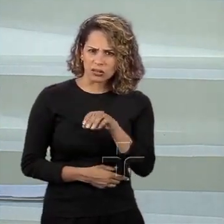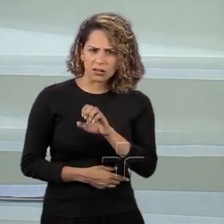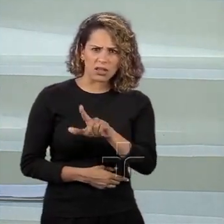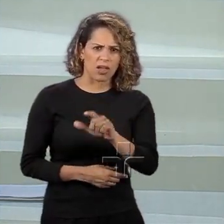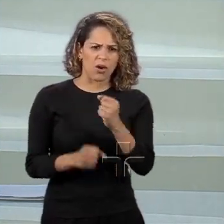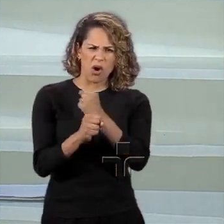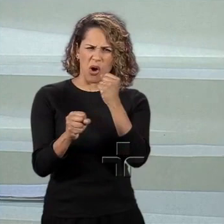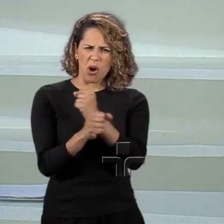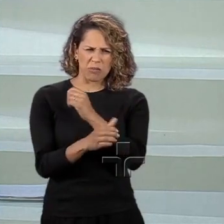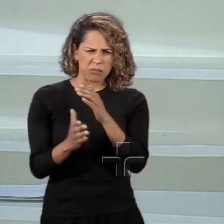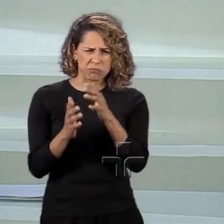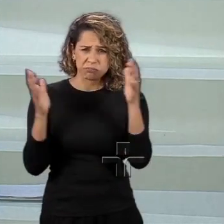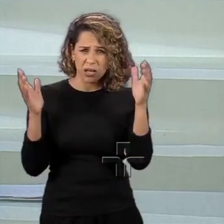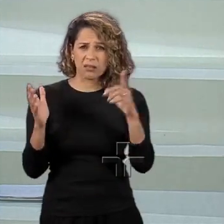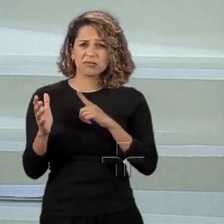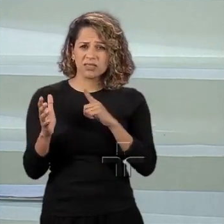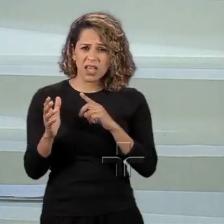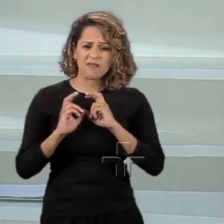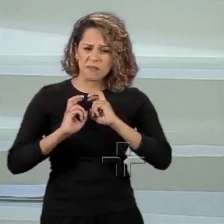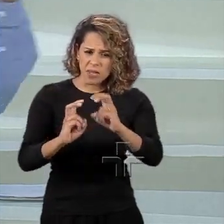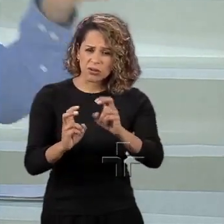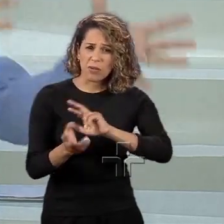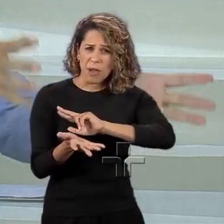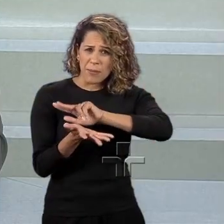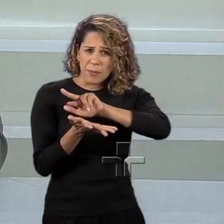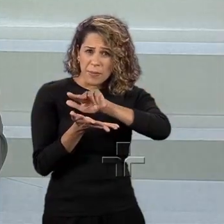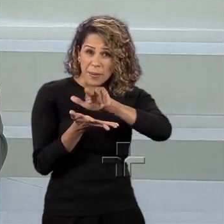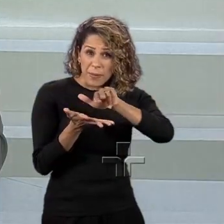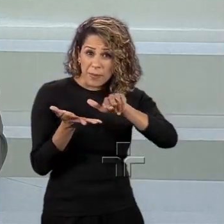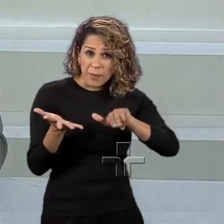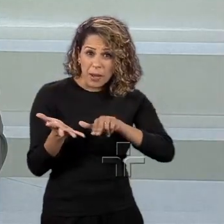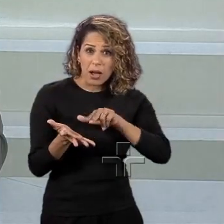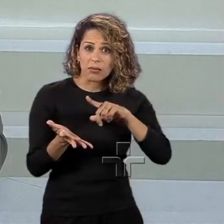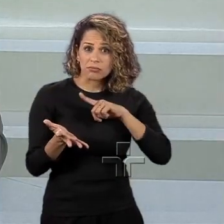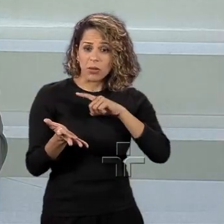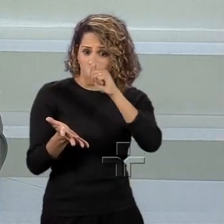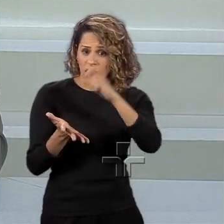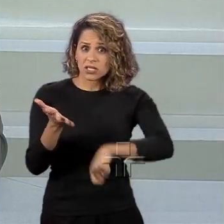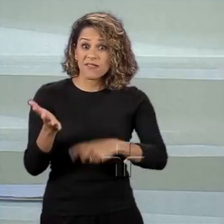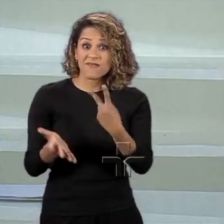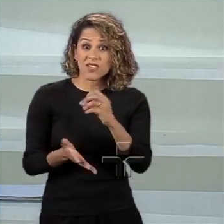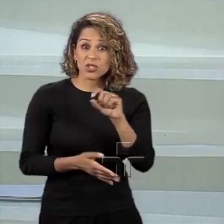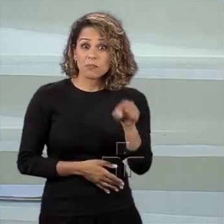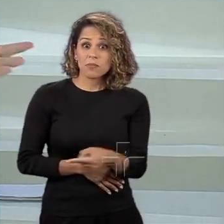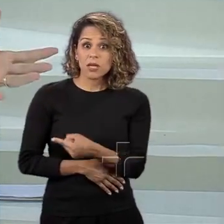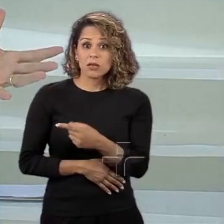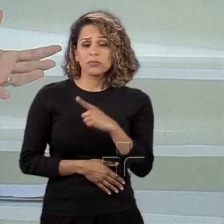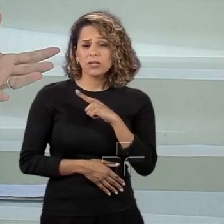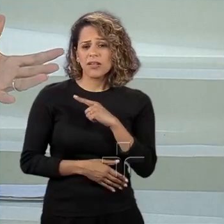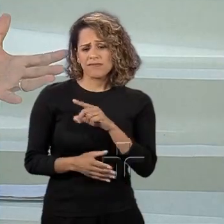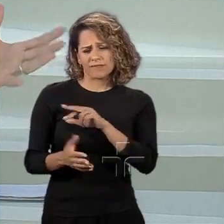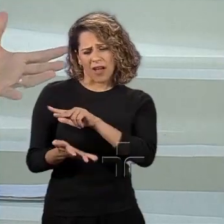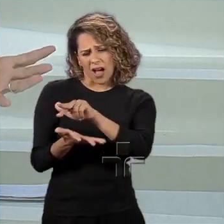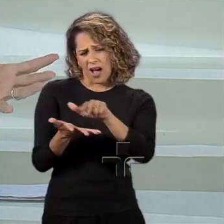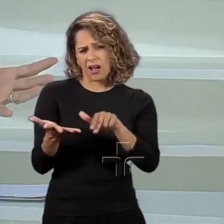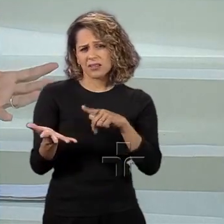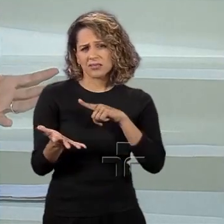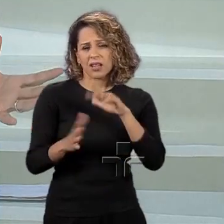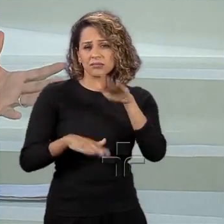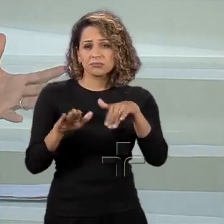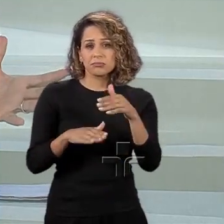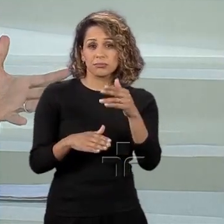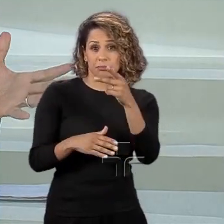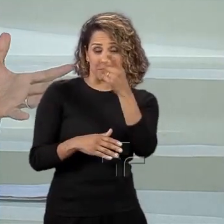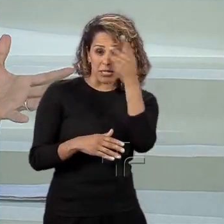isso. Cada licença dessa é um julgamento. Que às vezes a pessoa fica satisfeita, a outra não fica, vai na justiça, contesta, é na democracia. Eu tenho que